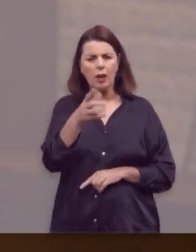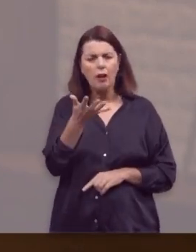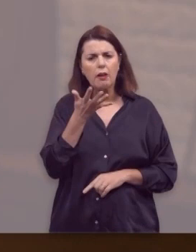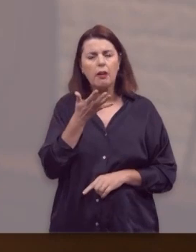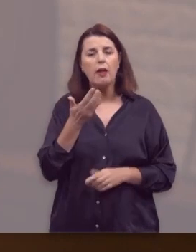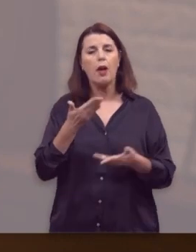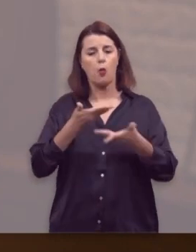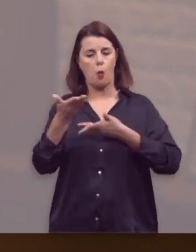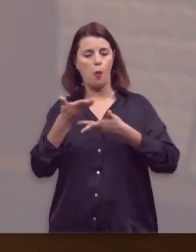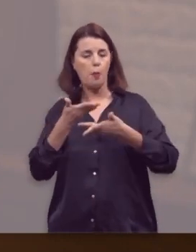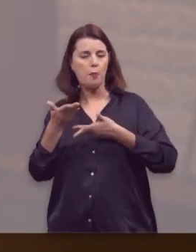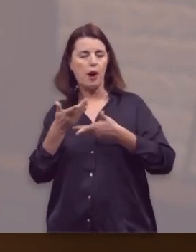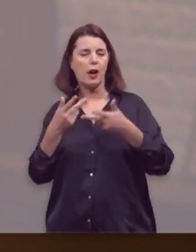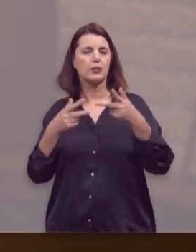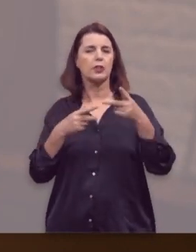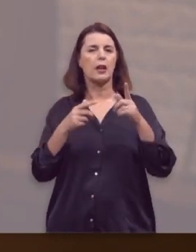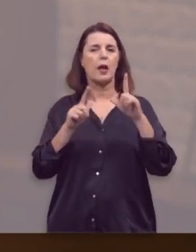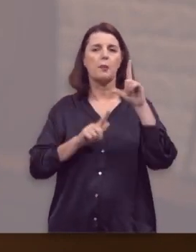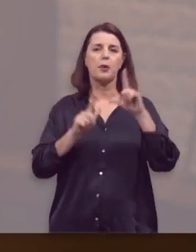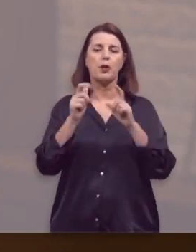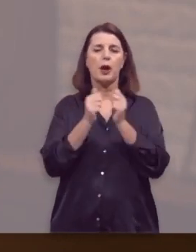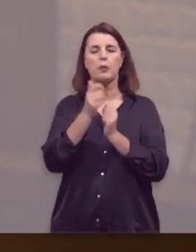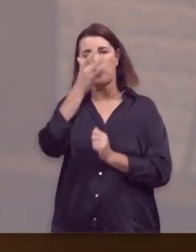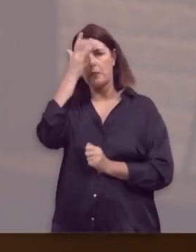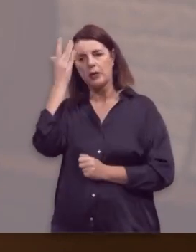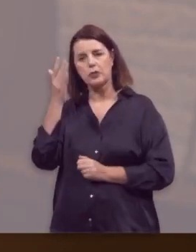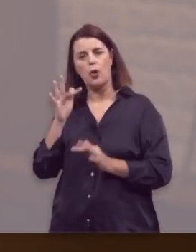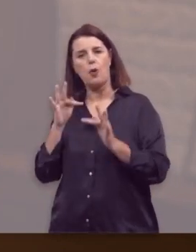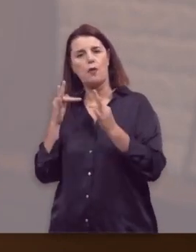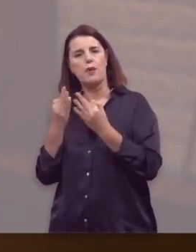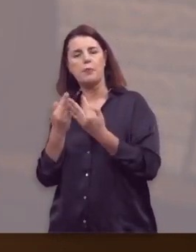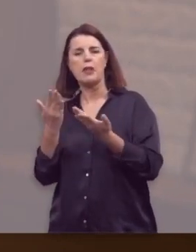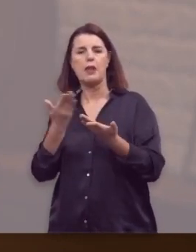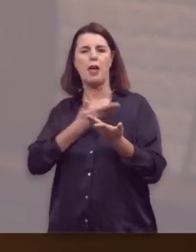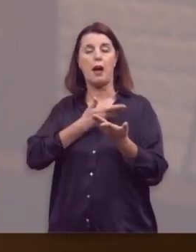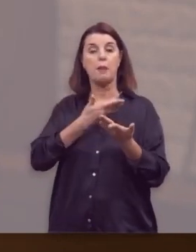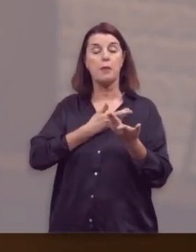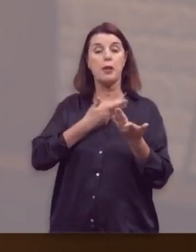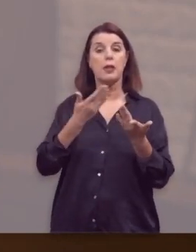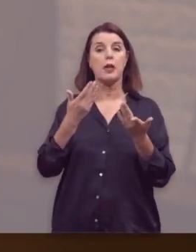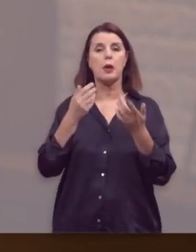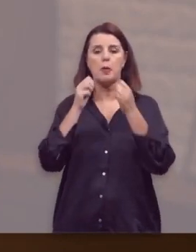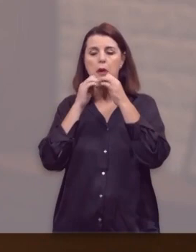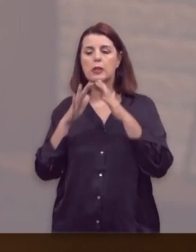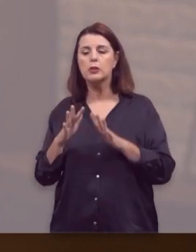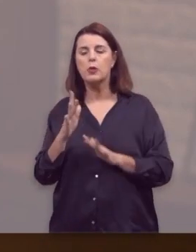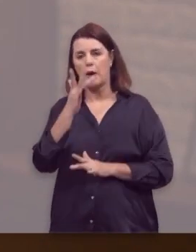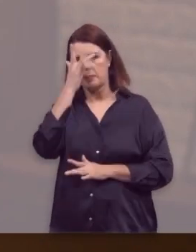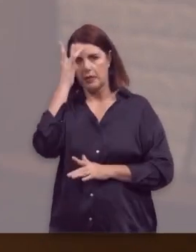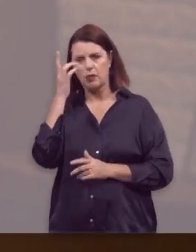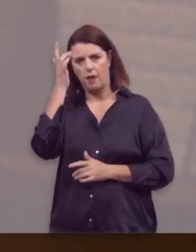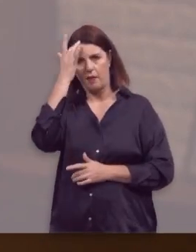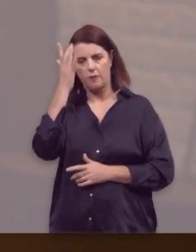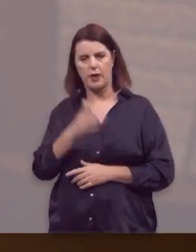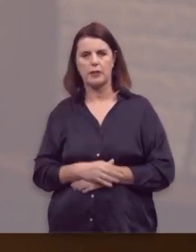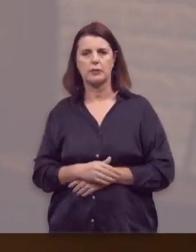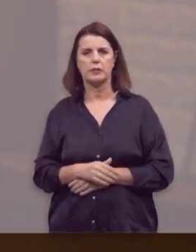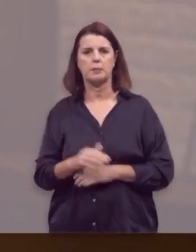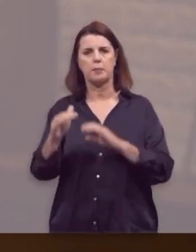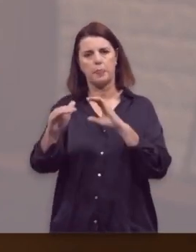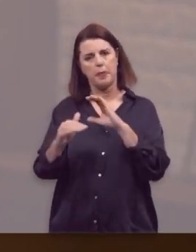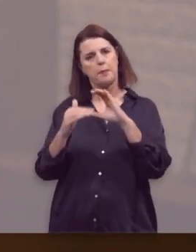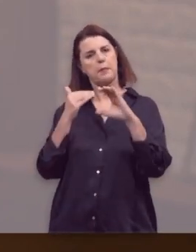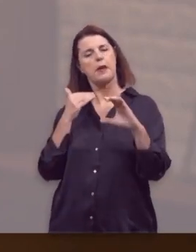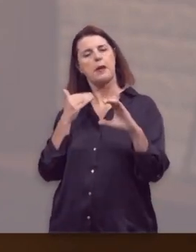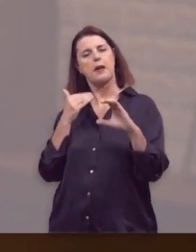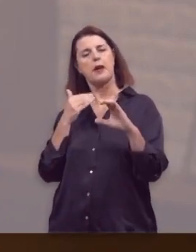quer compartilhar esse programa com alguém próximo a você para poder abençoar a vida dessa pessoa, é muito fácil de fazê-lo.